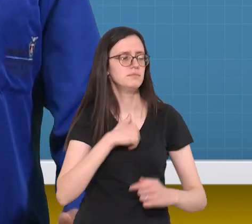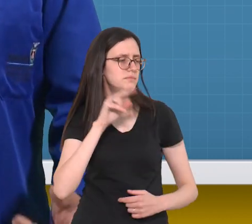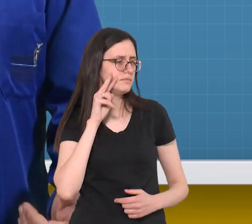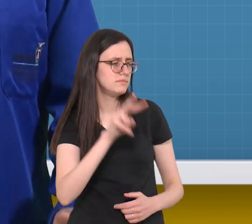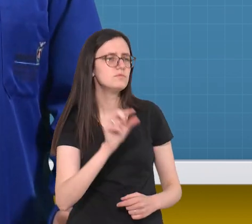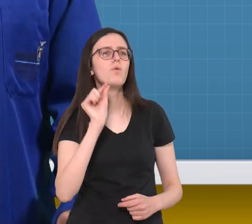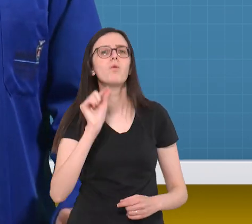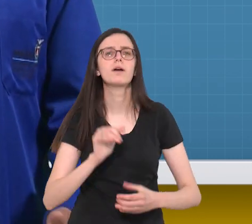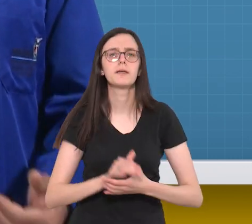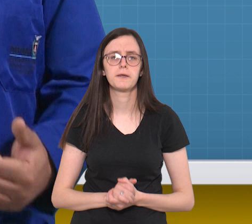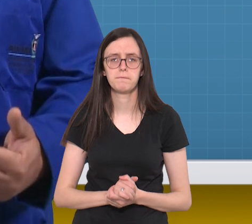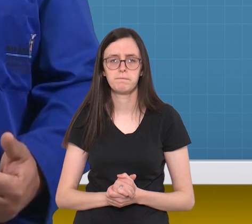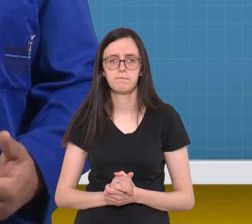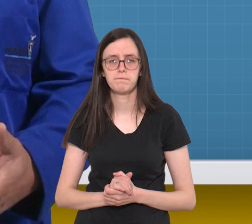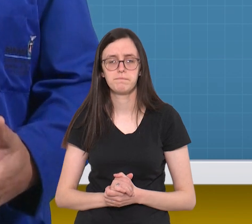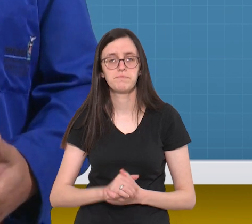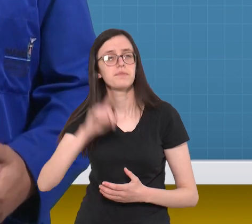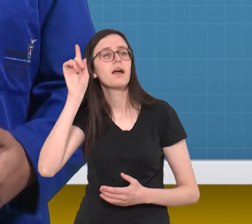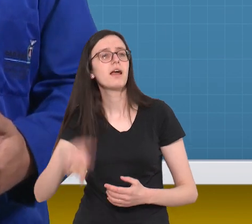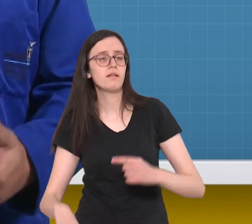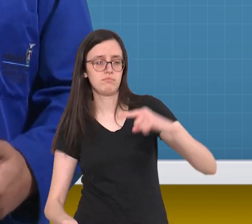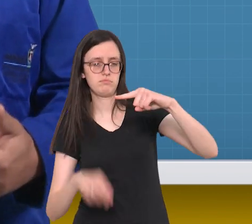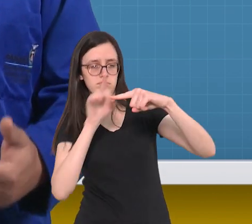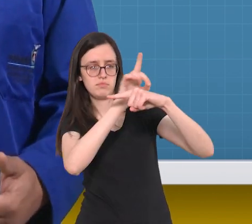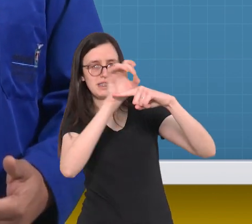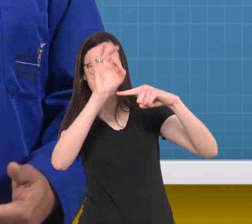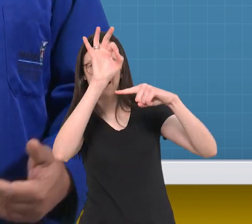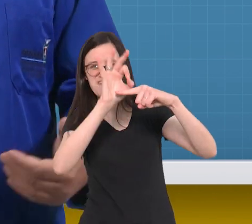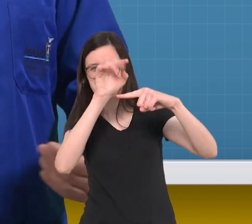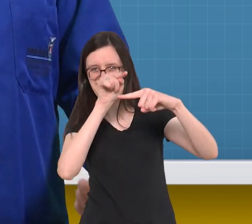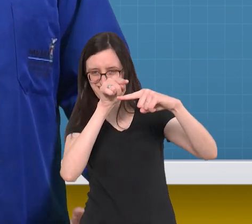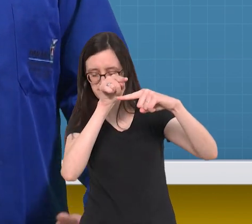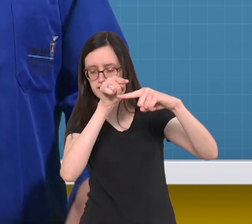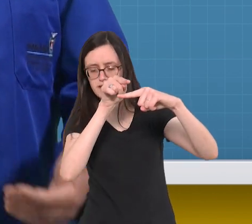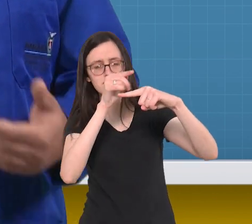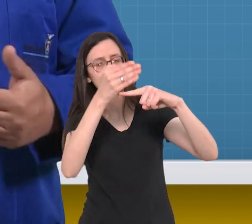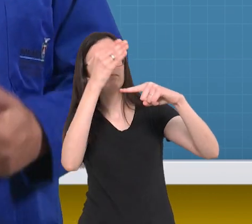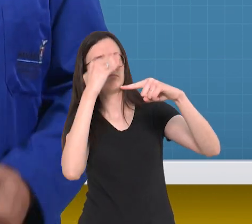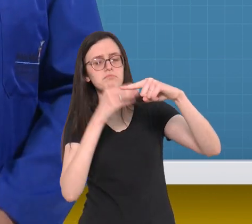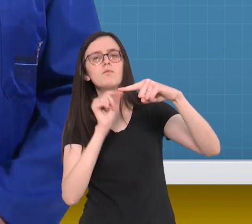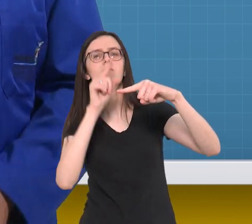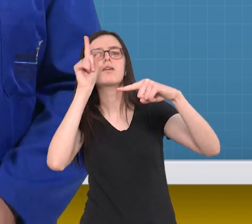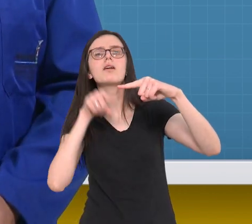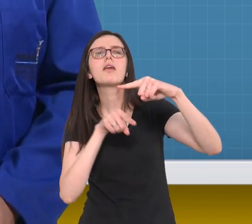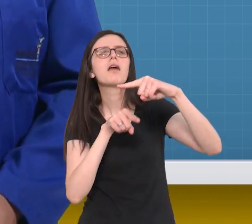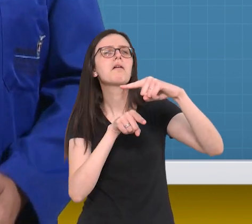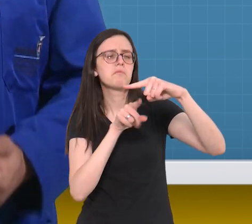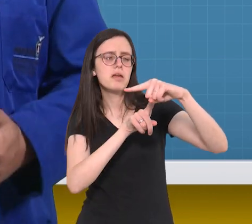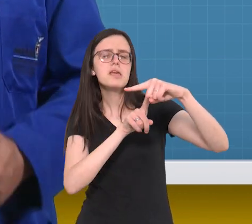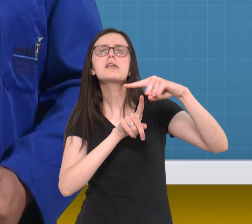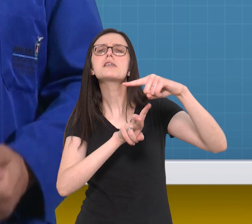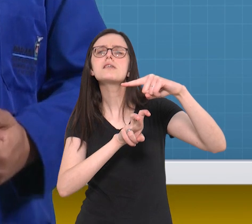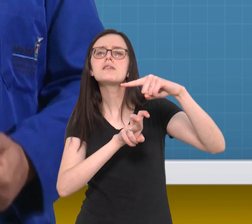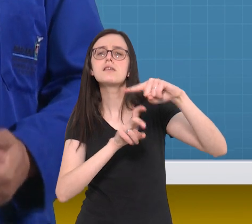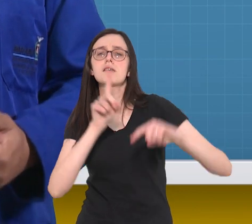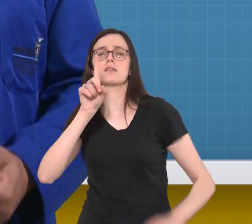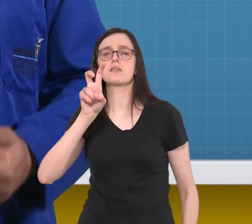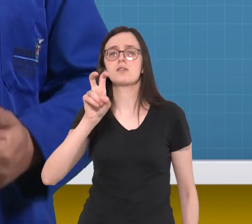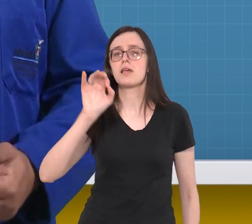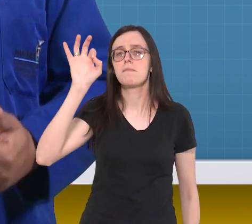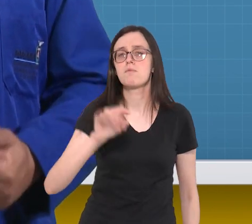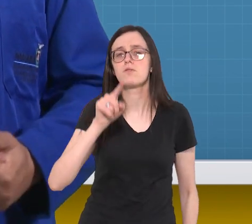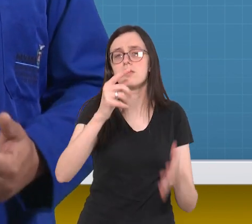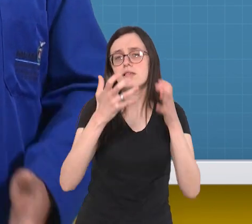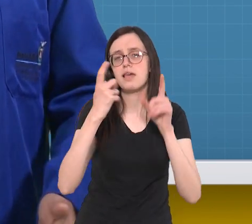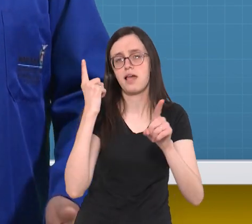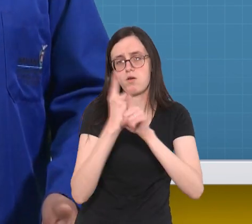direito, na coluna você tem o 100, que corresponde aos 100% dos 600 mil, e abaixo os 15, que corresponde aos 15% que